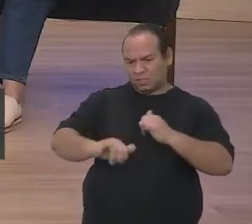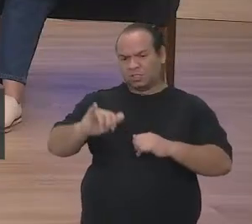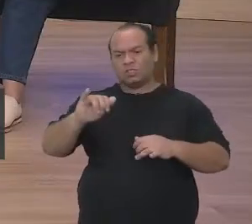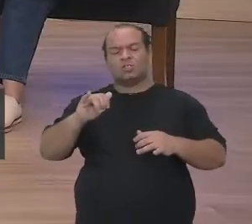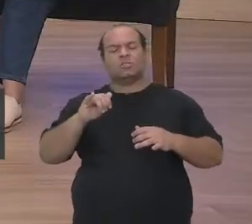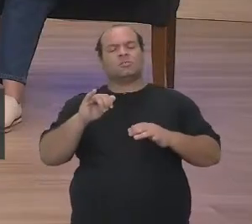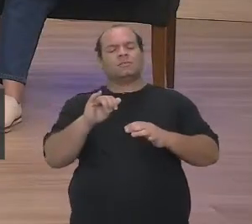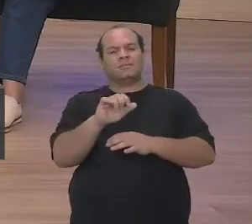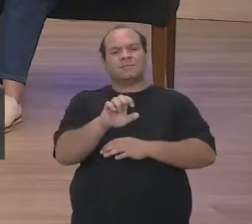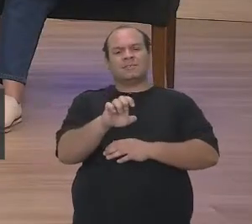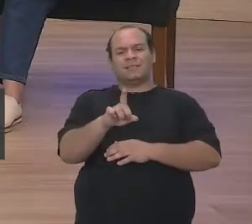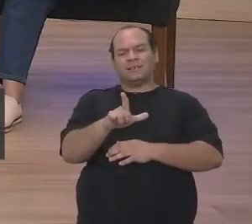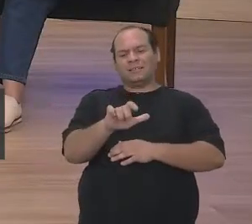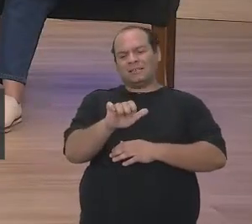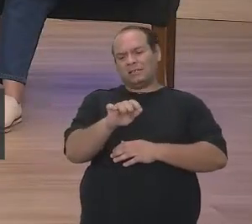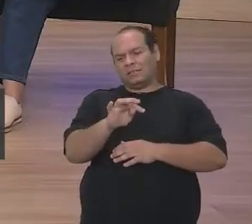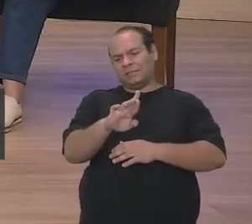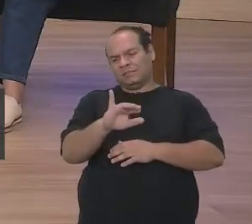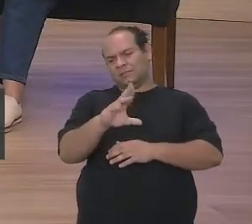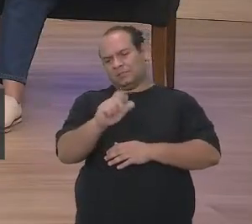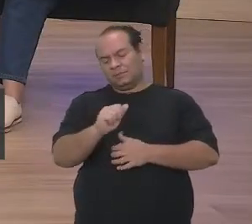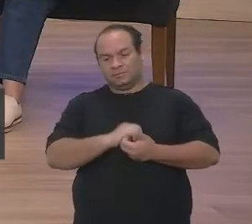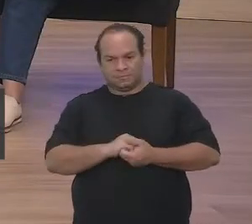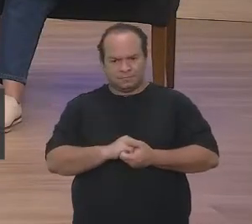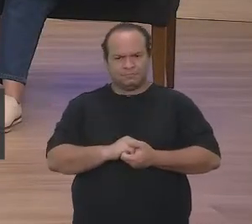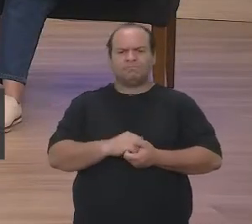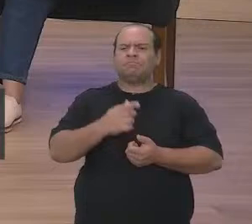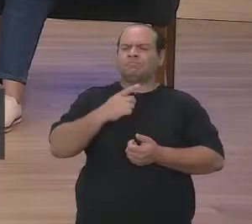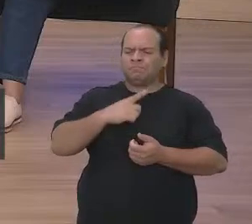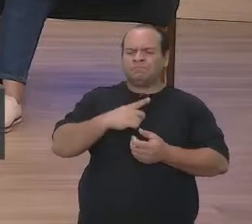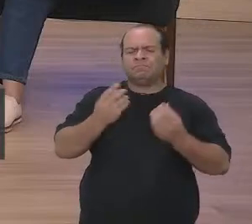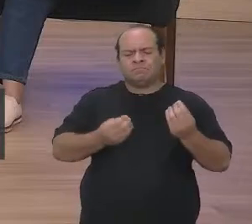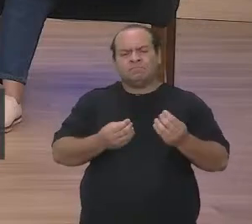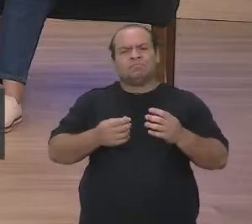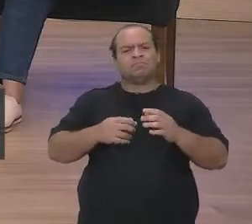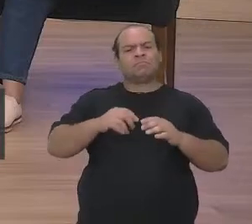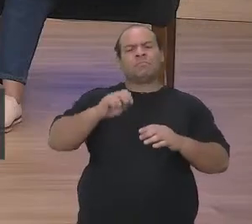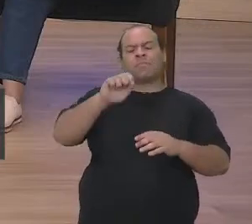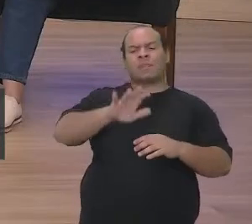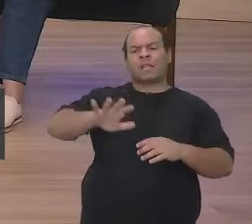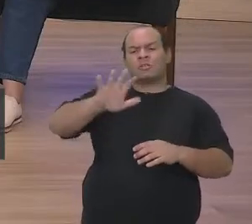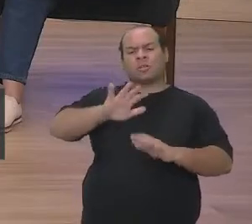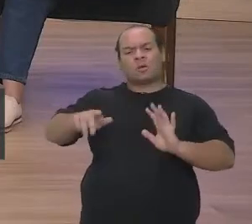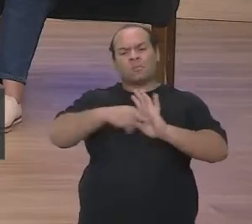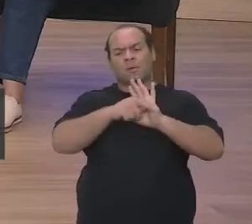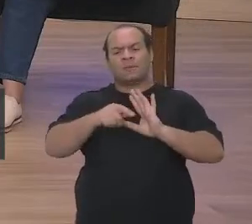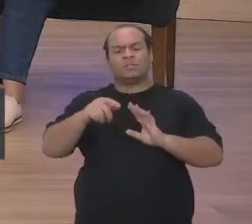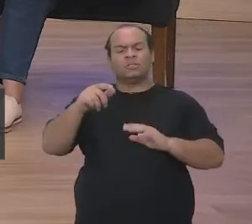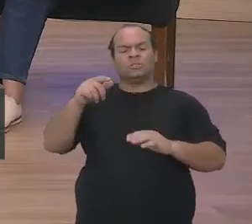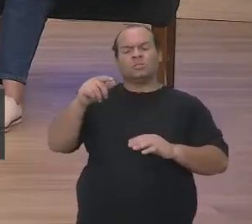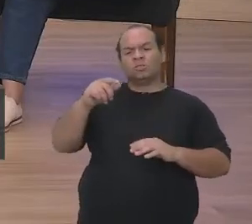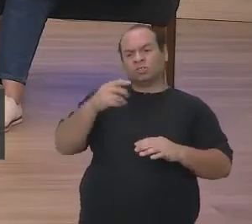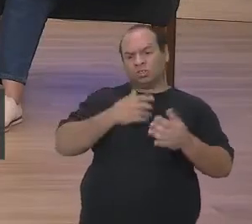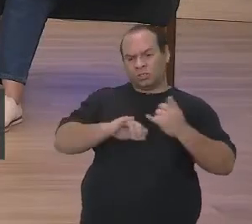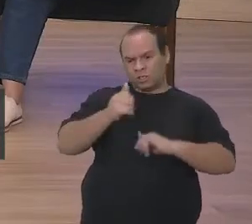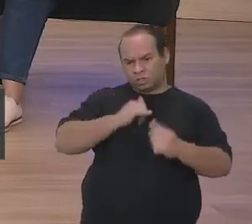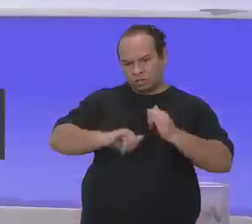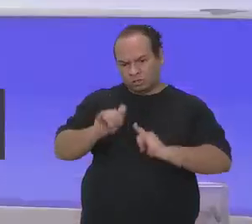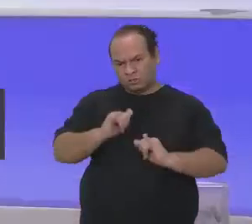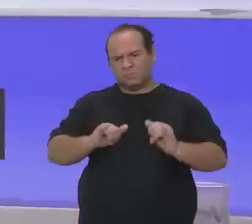têm lá pelo EPE. Eles desenvolvem o Plano Nacional de Energia. Então, tudo que a gente está falando